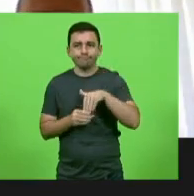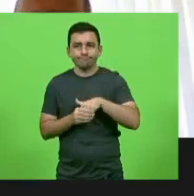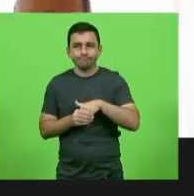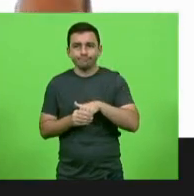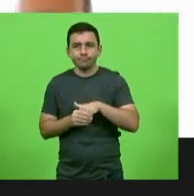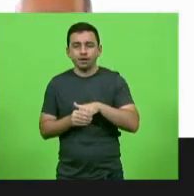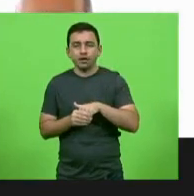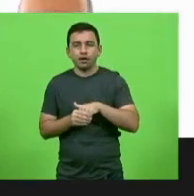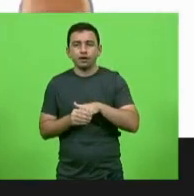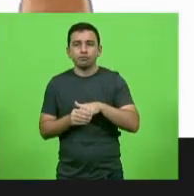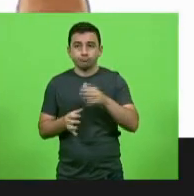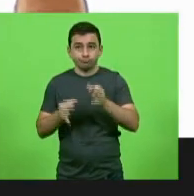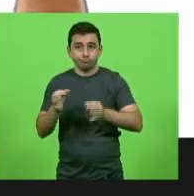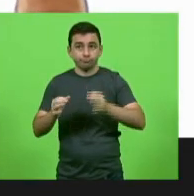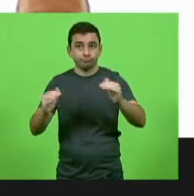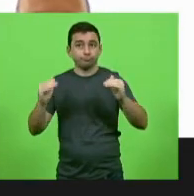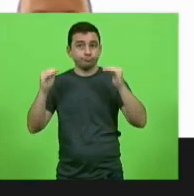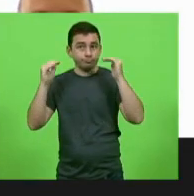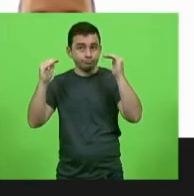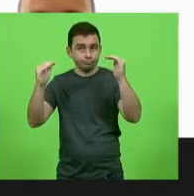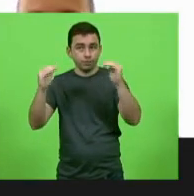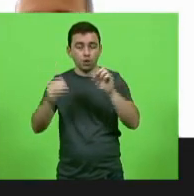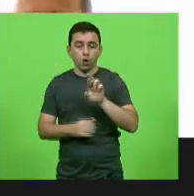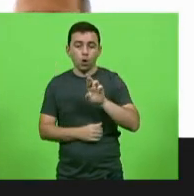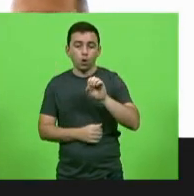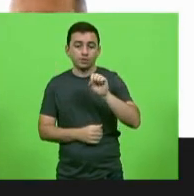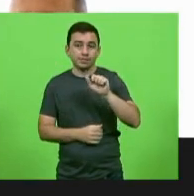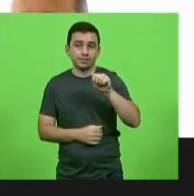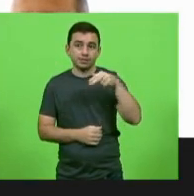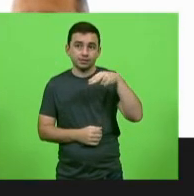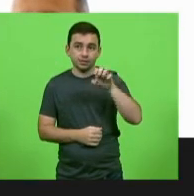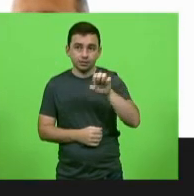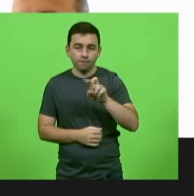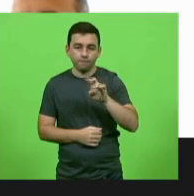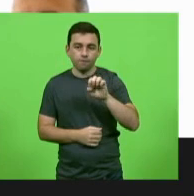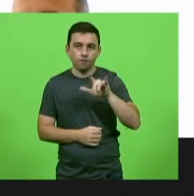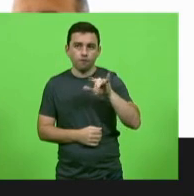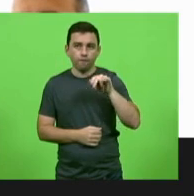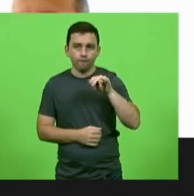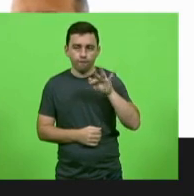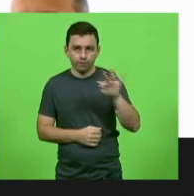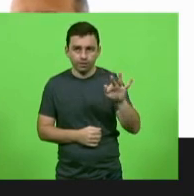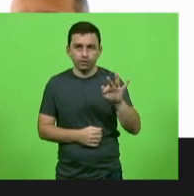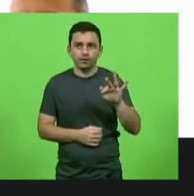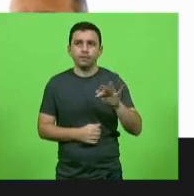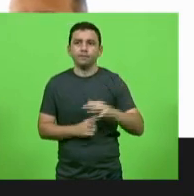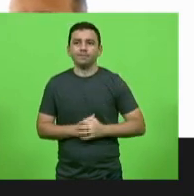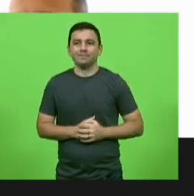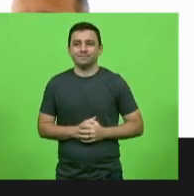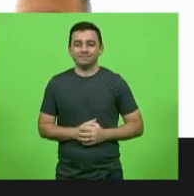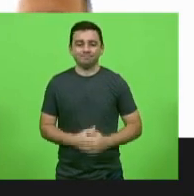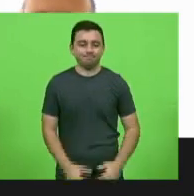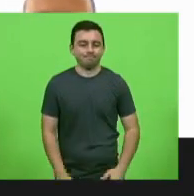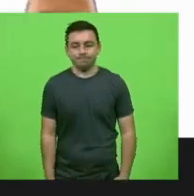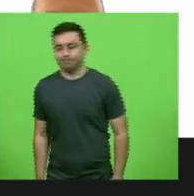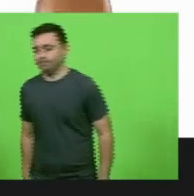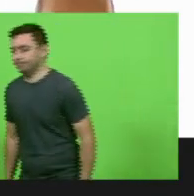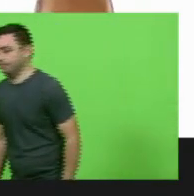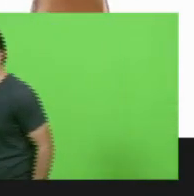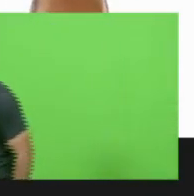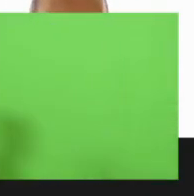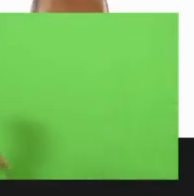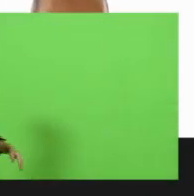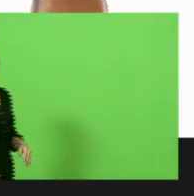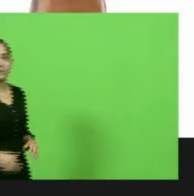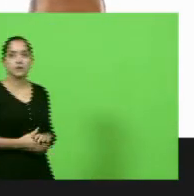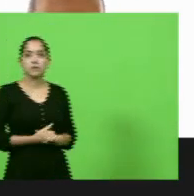desembargadora relatora, desembargadora Rosane Portela Wolff. Muito obrigada, senhor presidente. O meu bom dia a